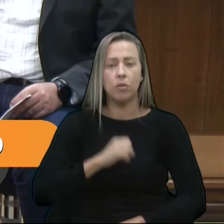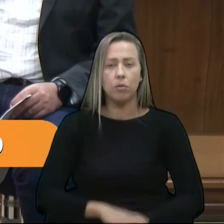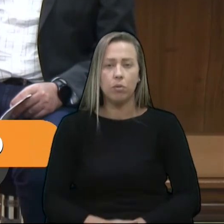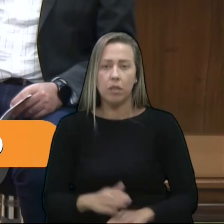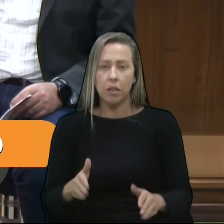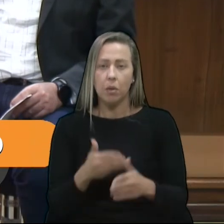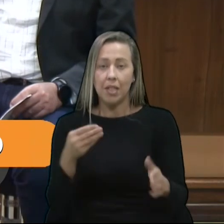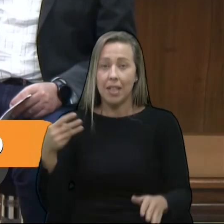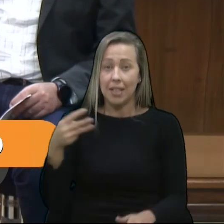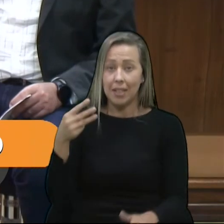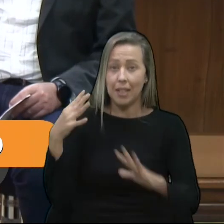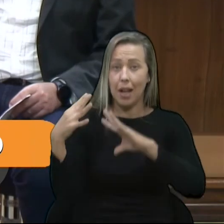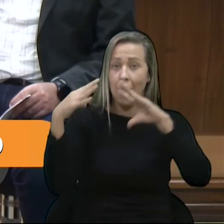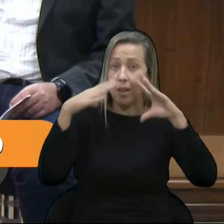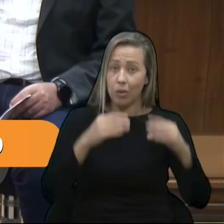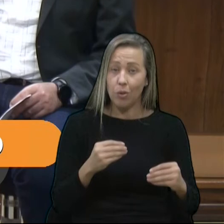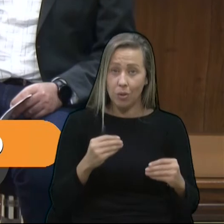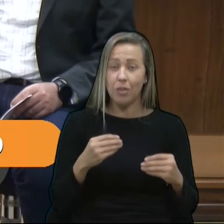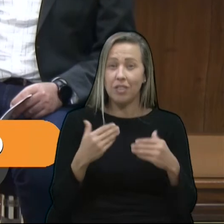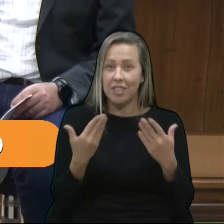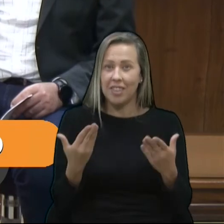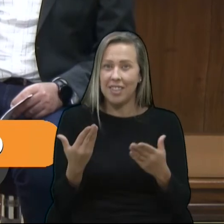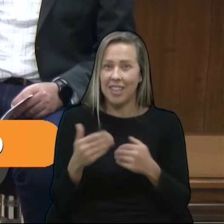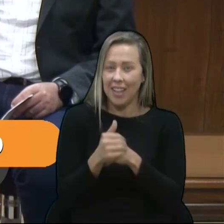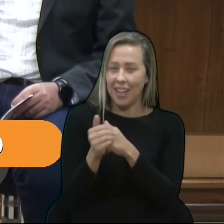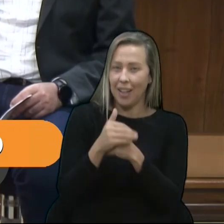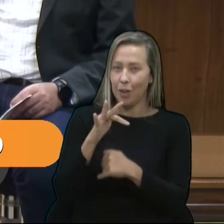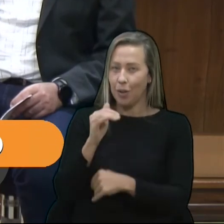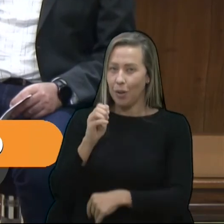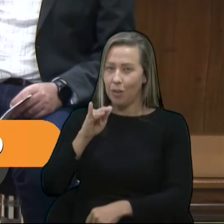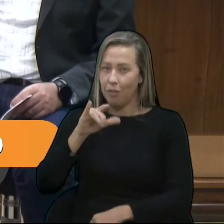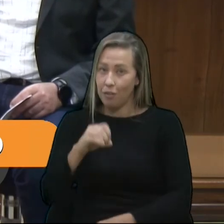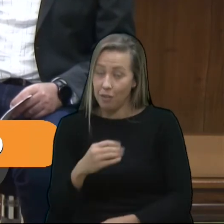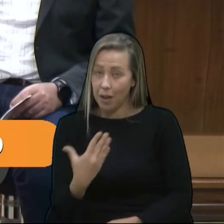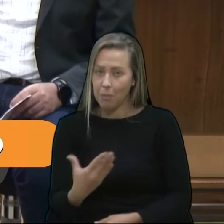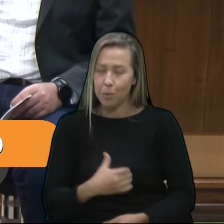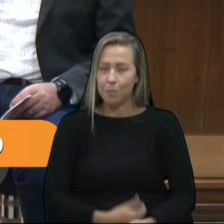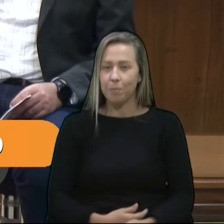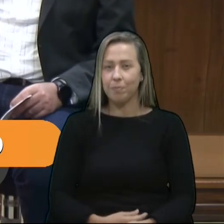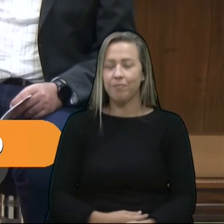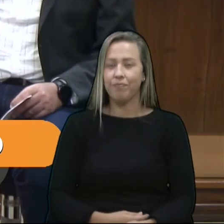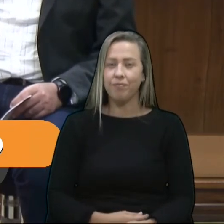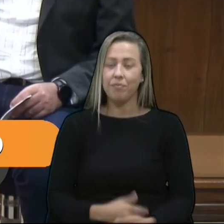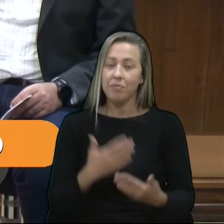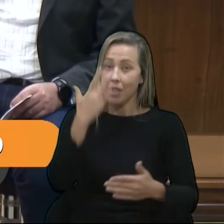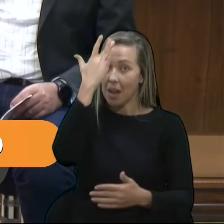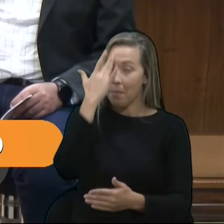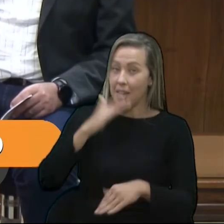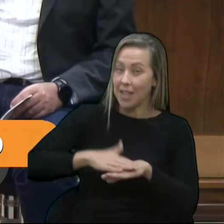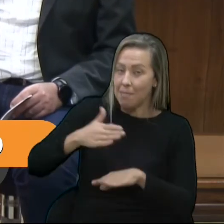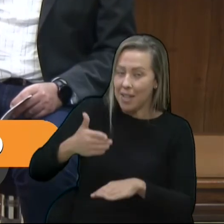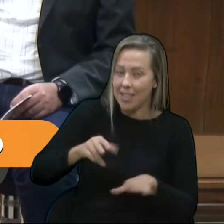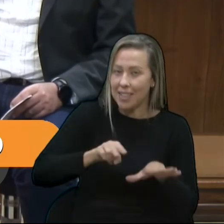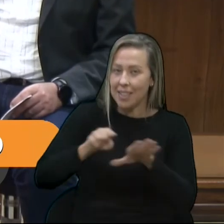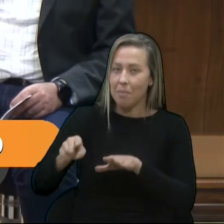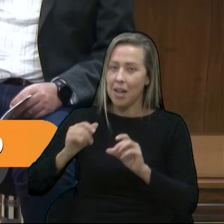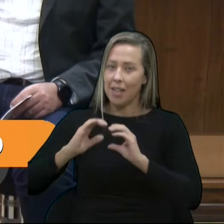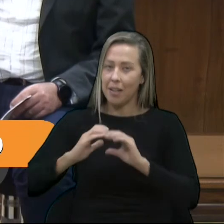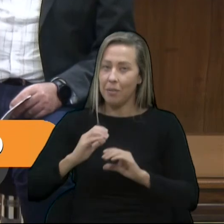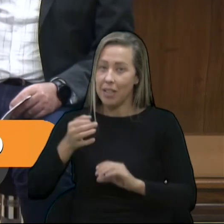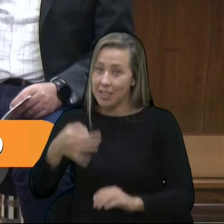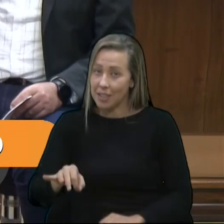essa foi a terceira noite, né, meu caro Fábio Rauch, que esteve com a gente. Amanhã tem mais Semana da Comunicação,